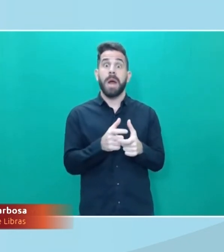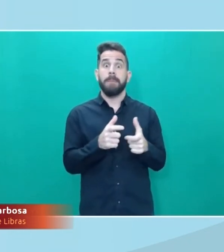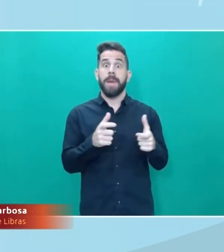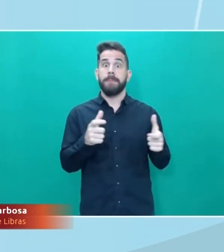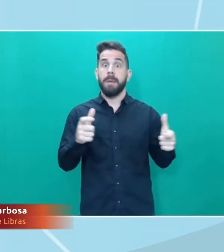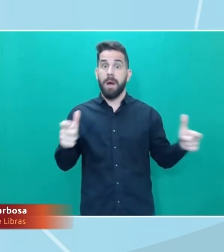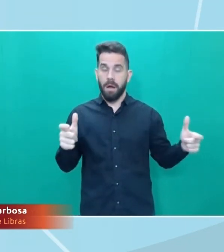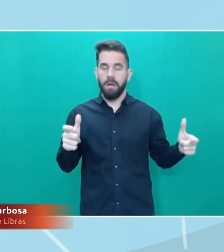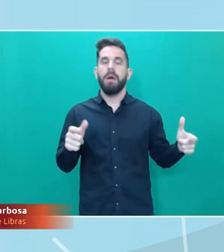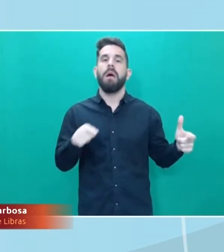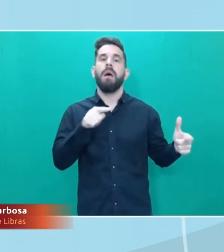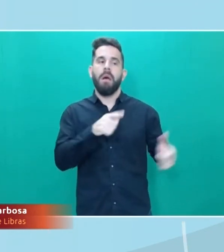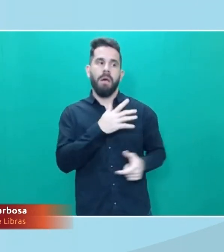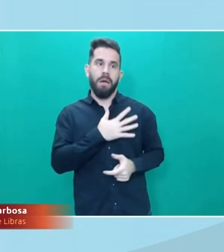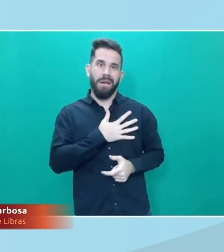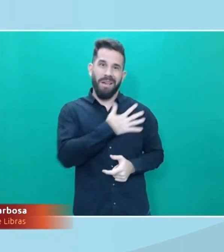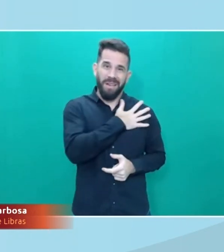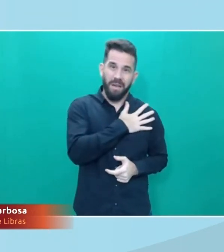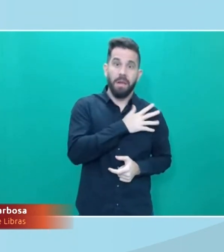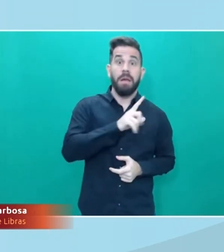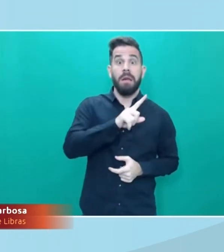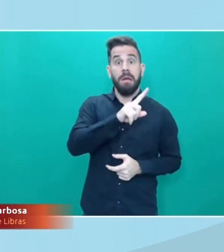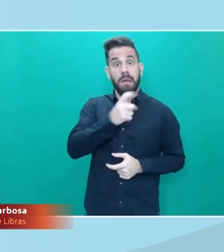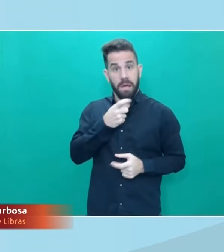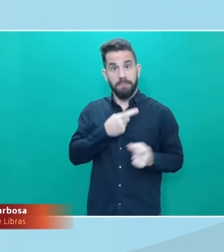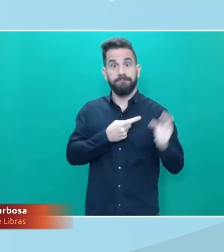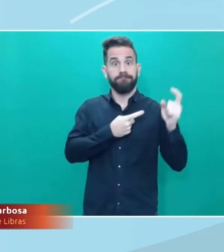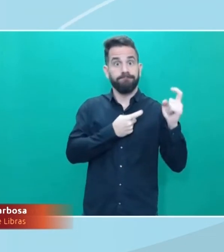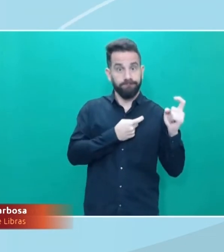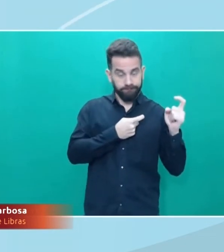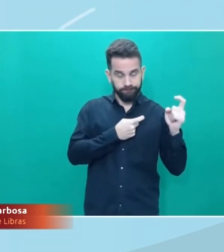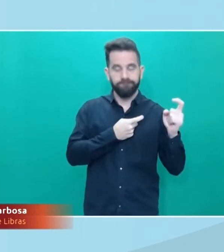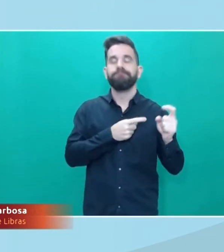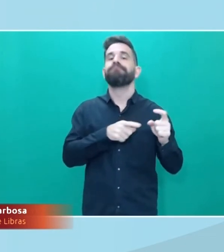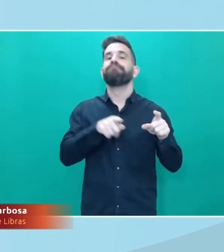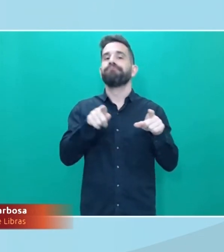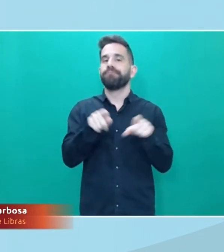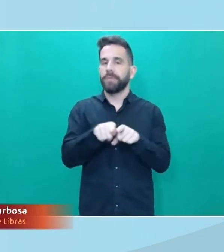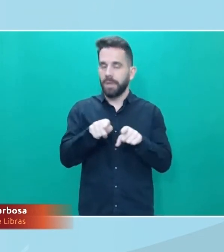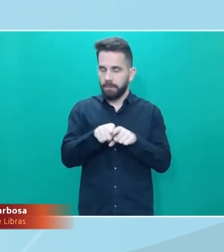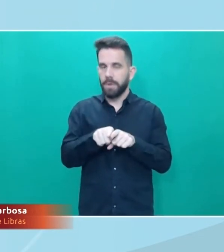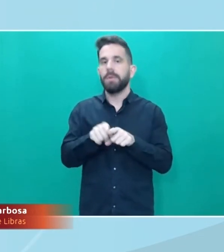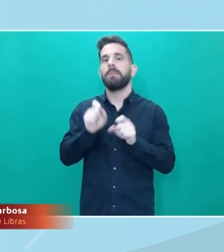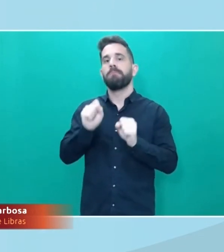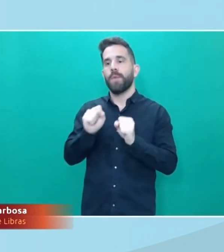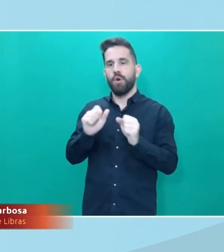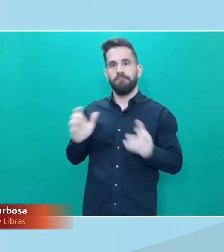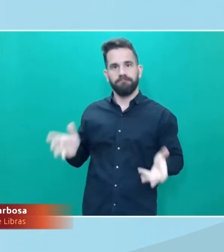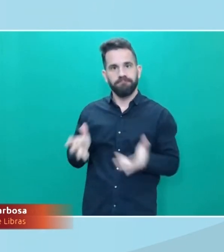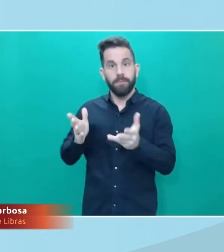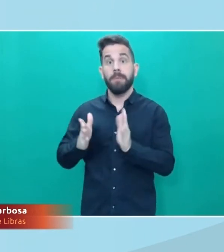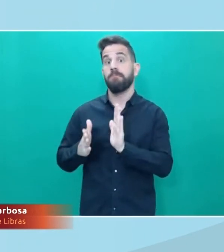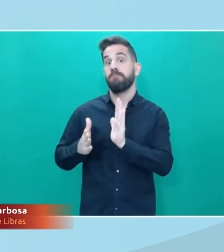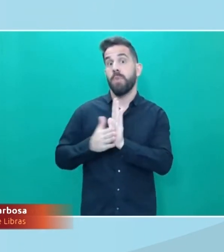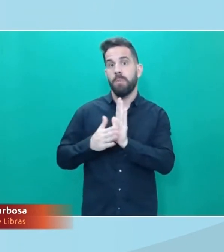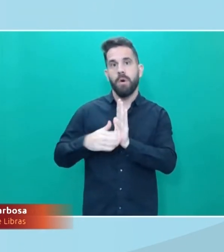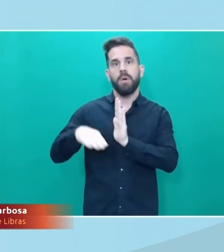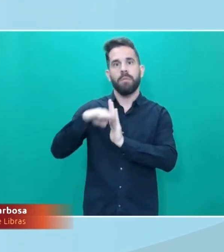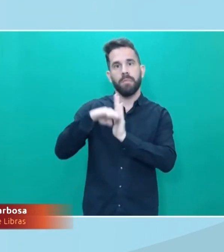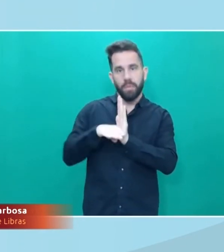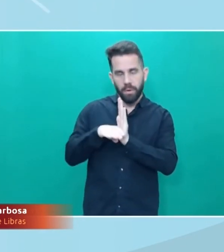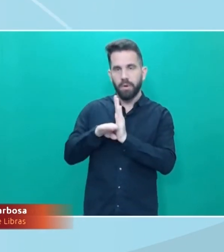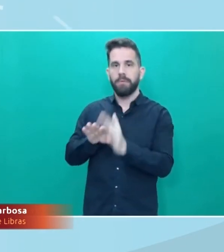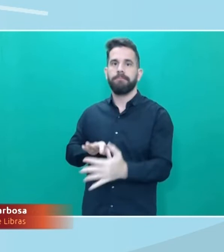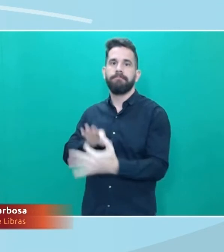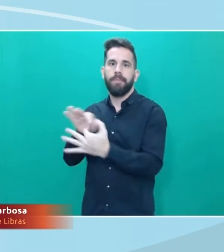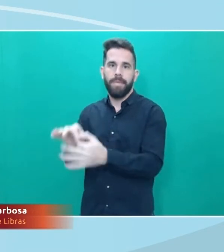forças de segurança e das forças armadas aumente aí e fortaleça a aprovação de pautas de costumes. É o que a gente